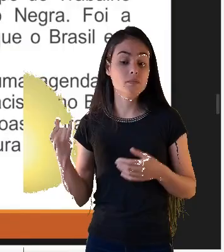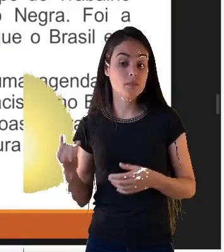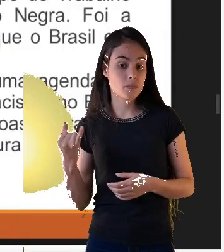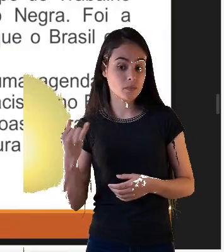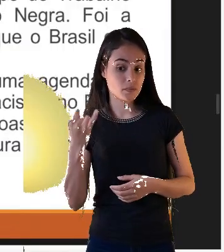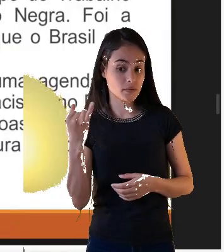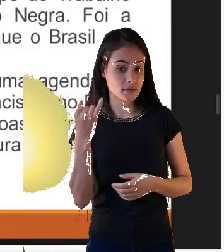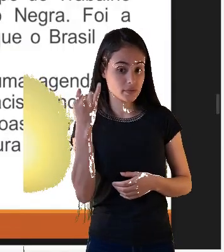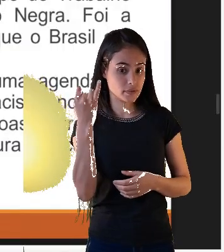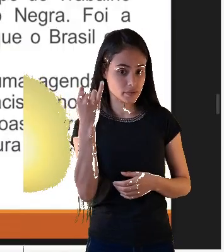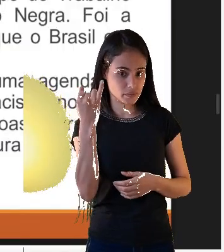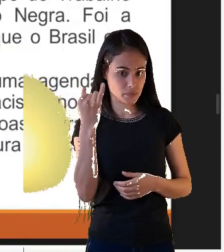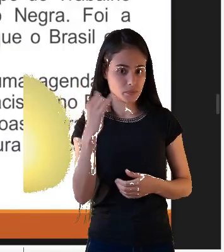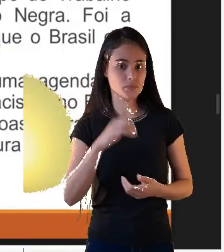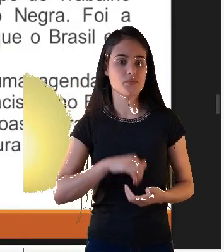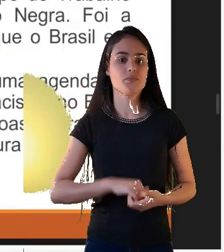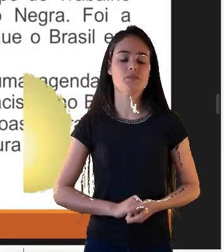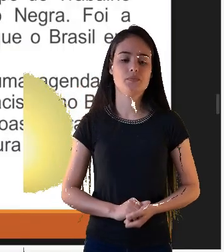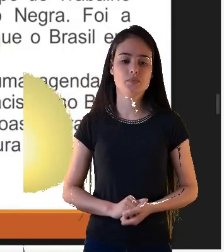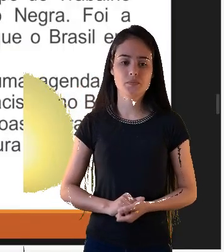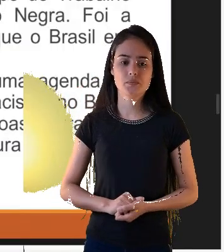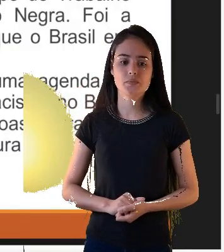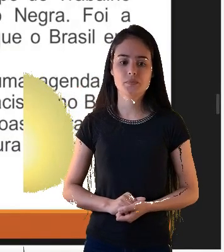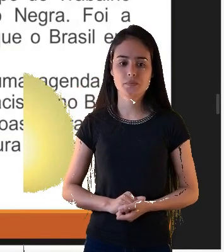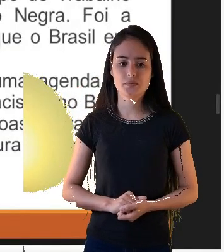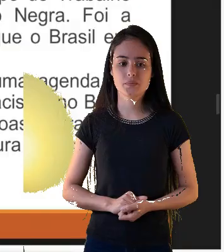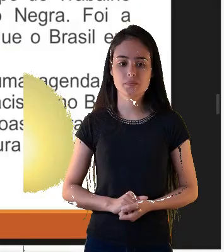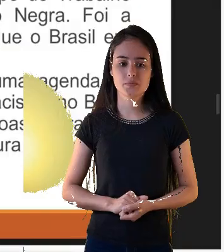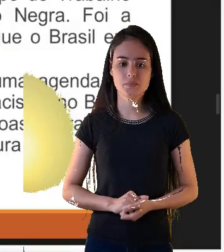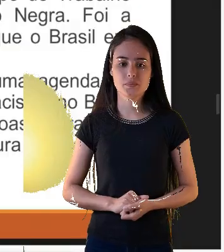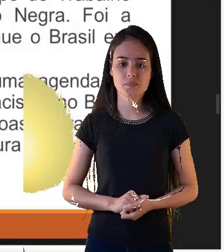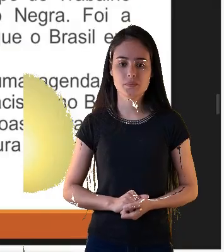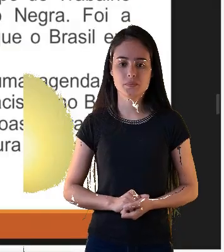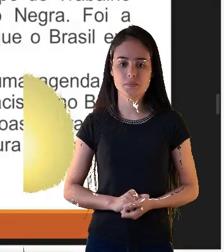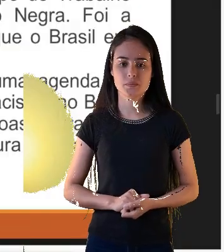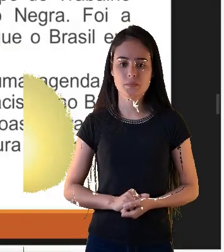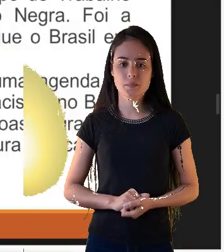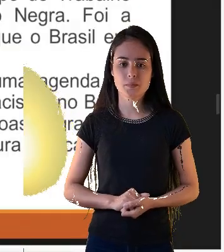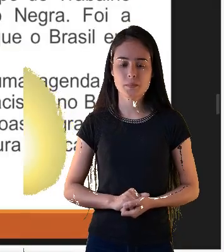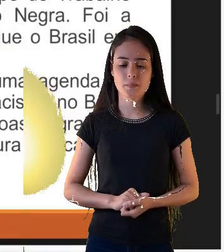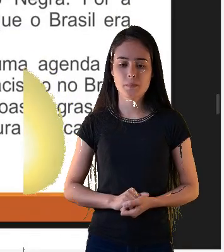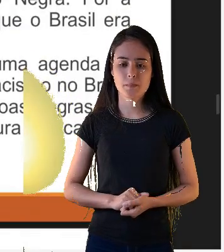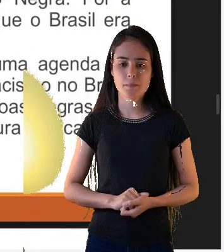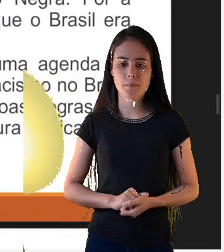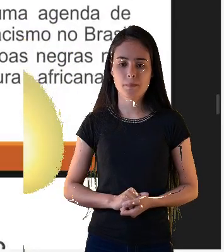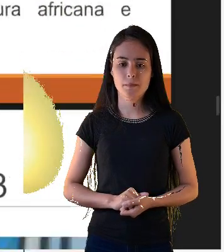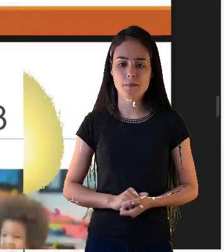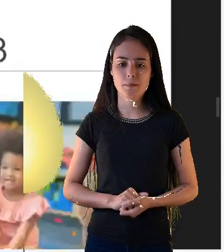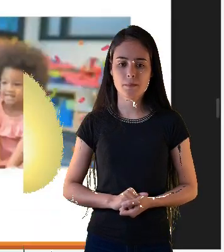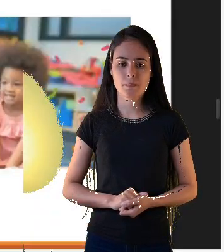para vocês verem como esse movimento foi importante, né? Pode passar.